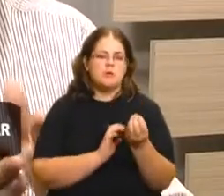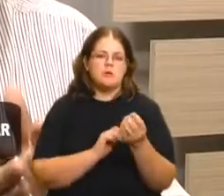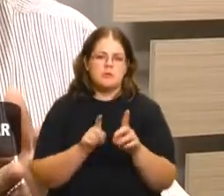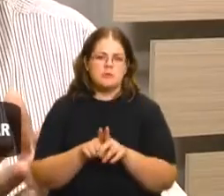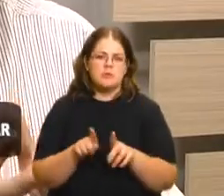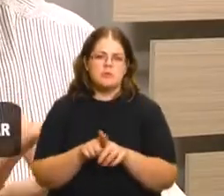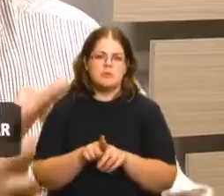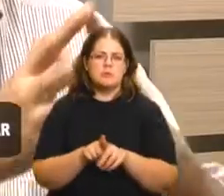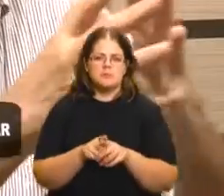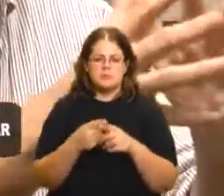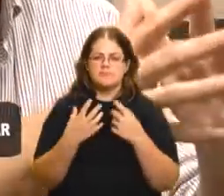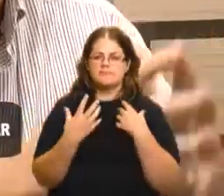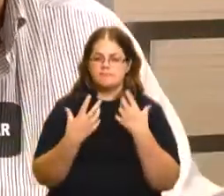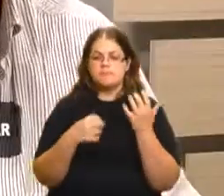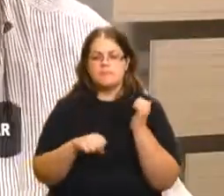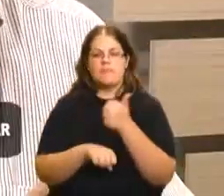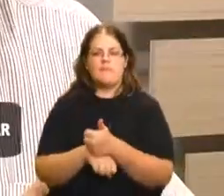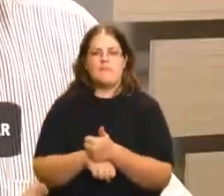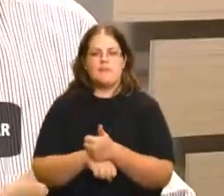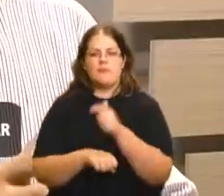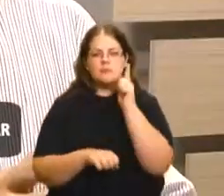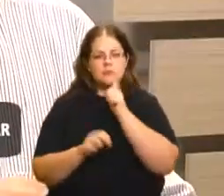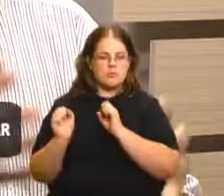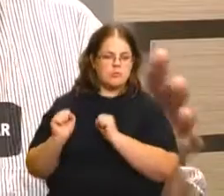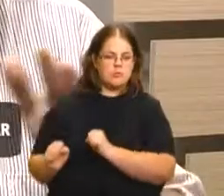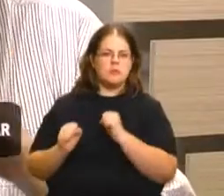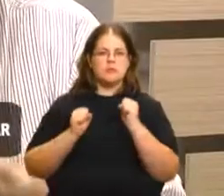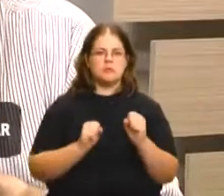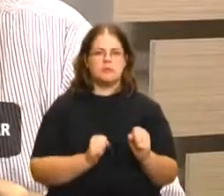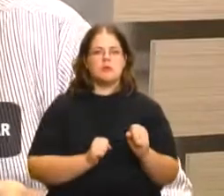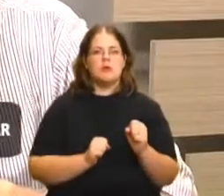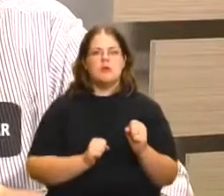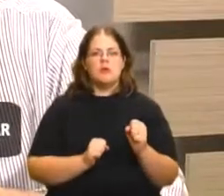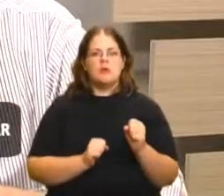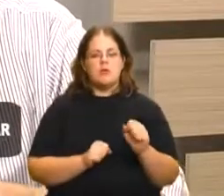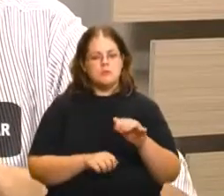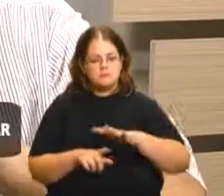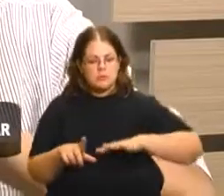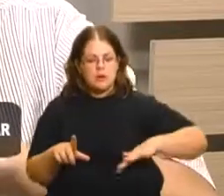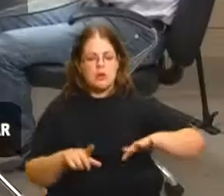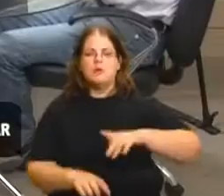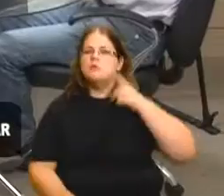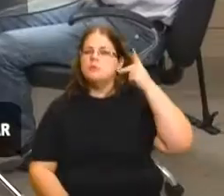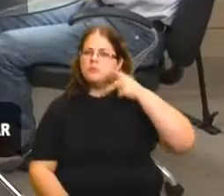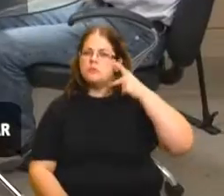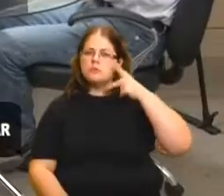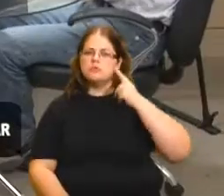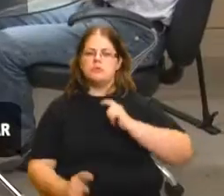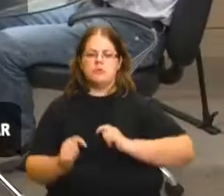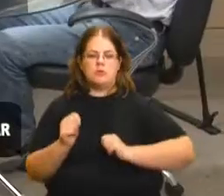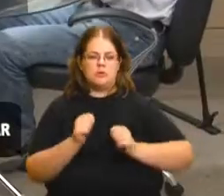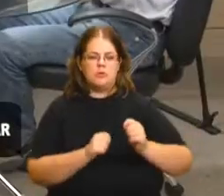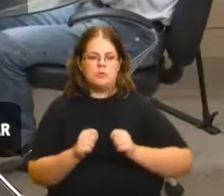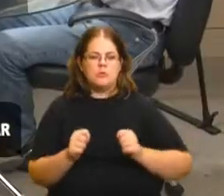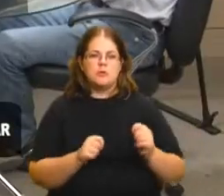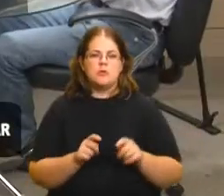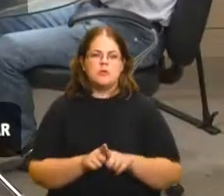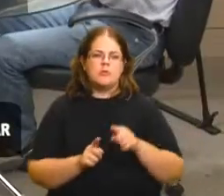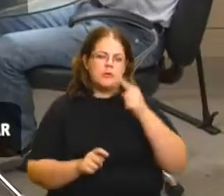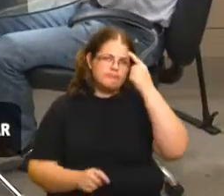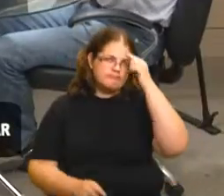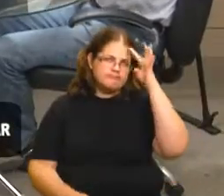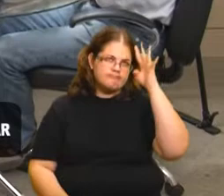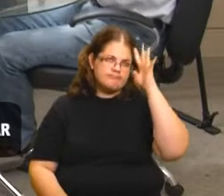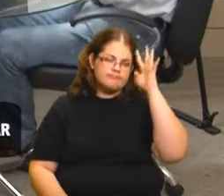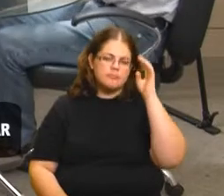60, eles então assumem o poder. Claro, as motivações foram da política, passaram pela economia e um